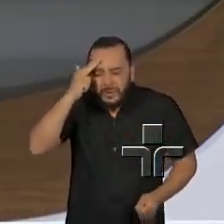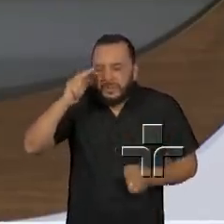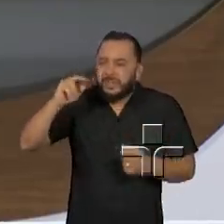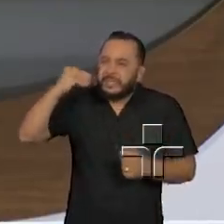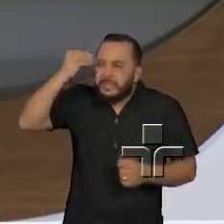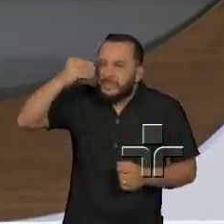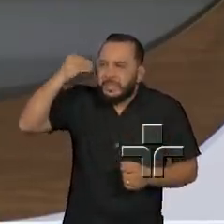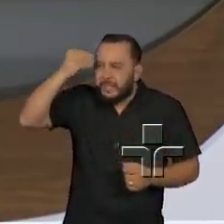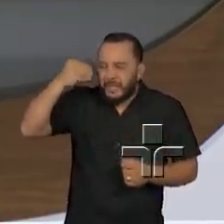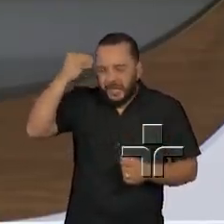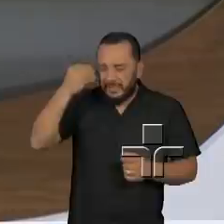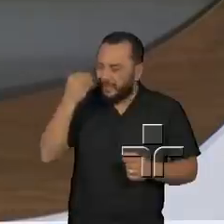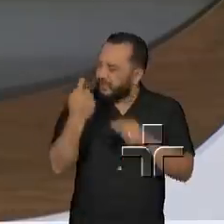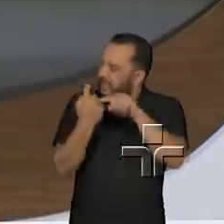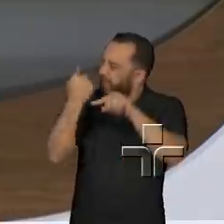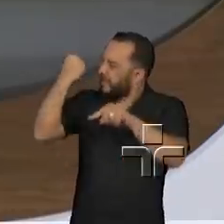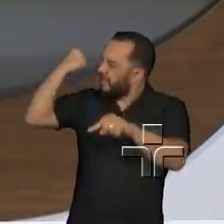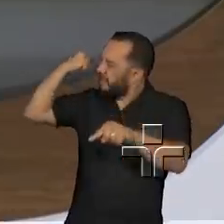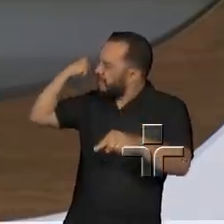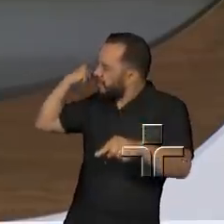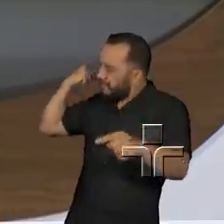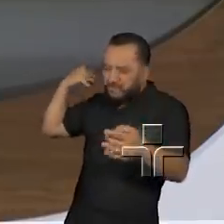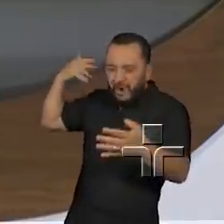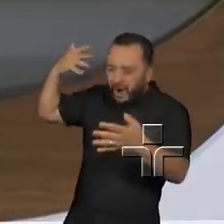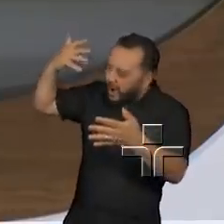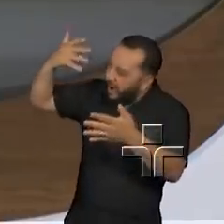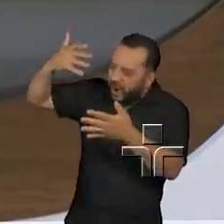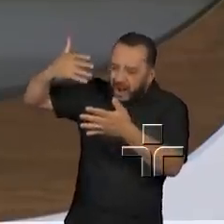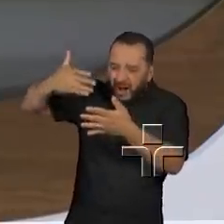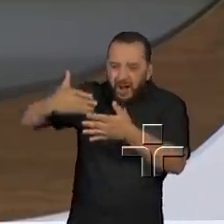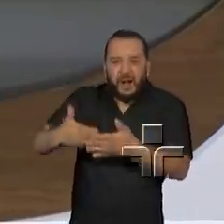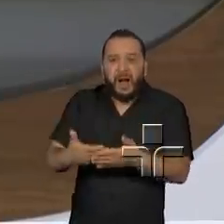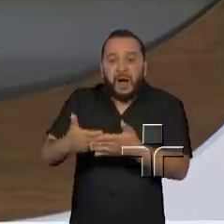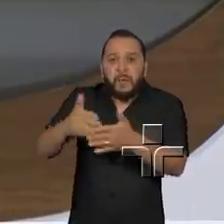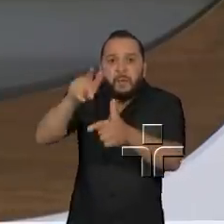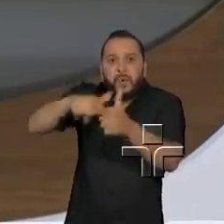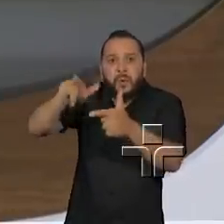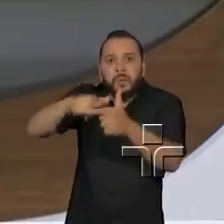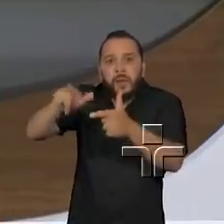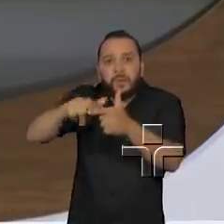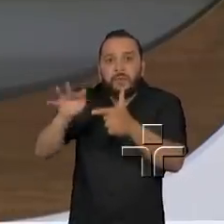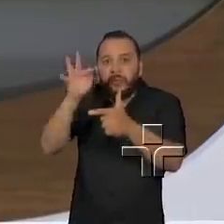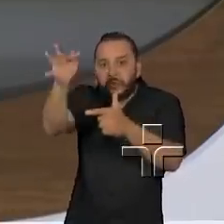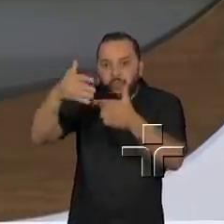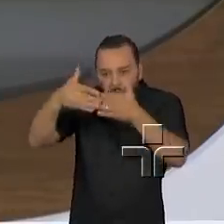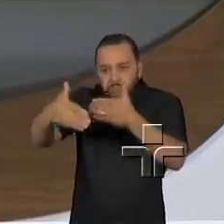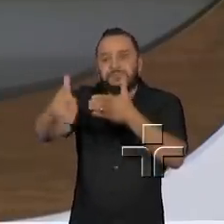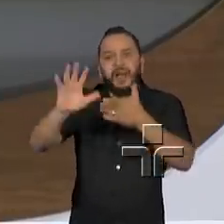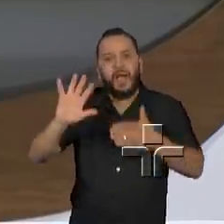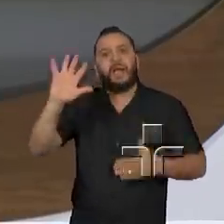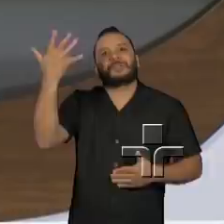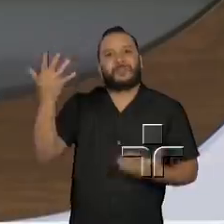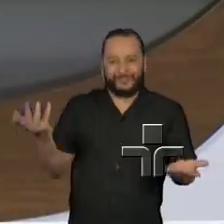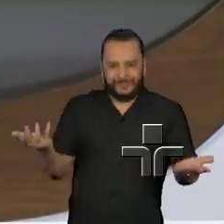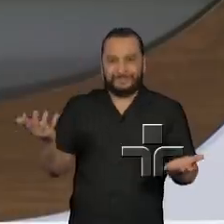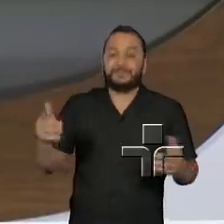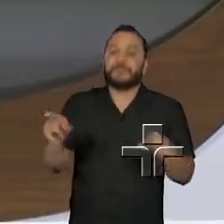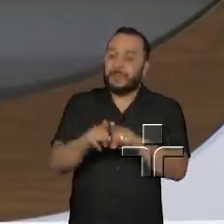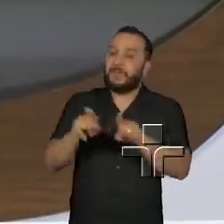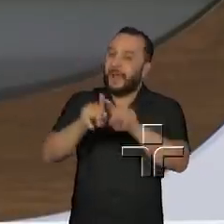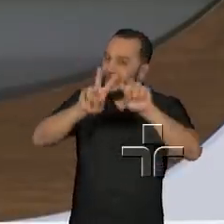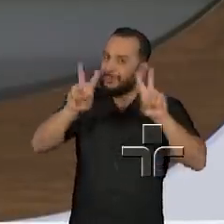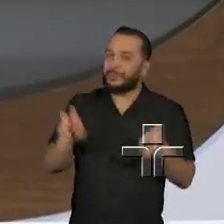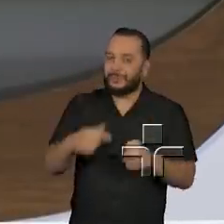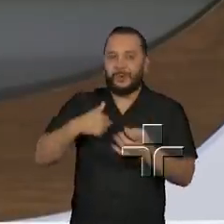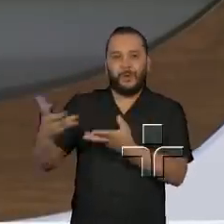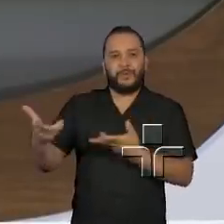passado, nas experiências do passado as soluções para o futuro. Para falar sobre esses e outros assuntos,